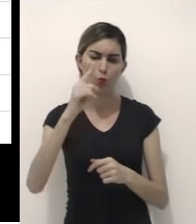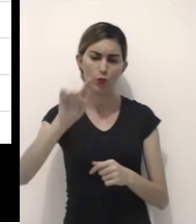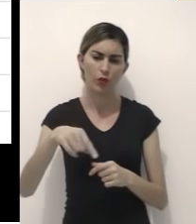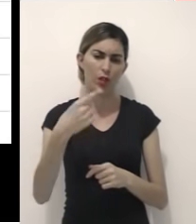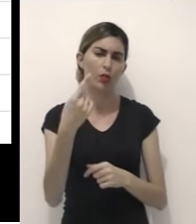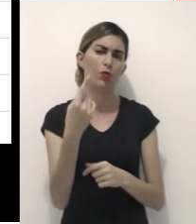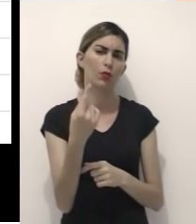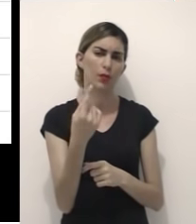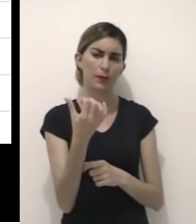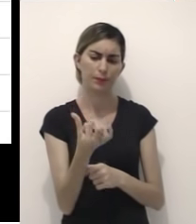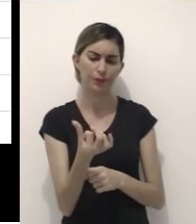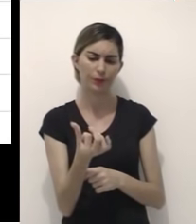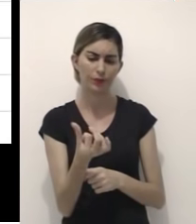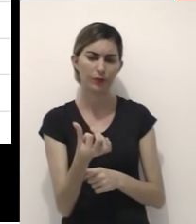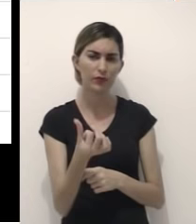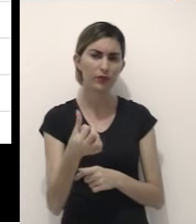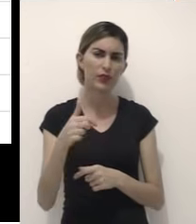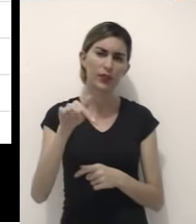de